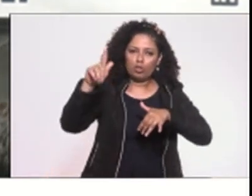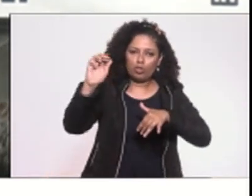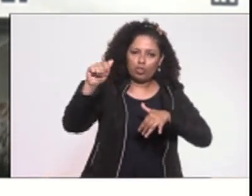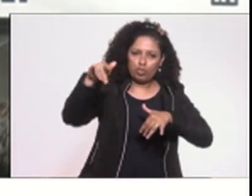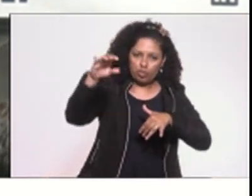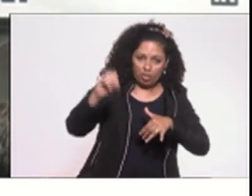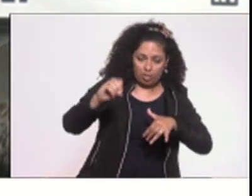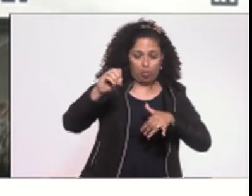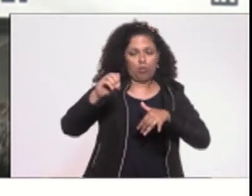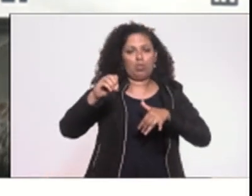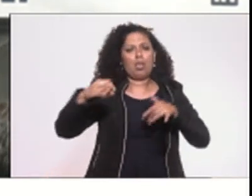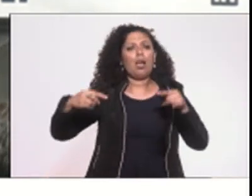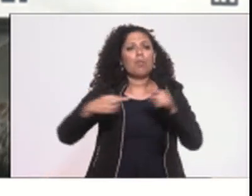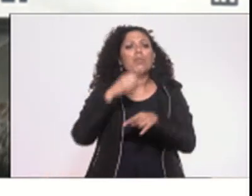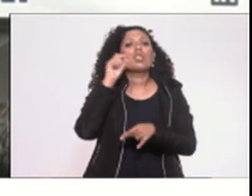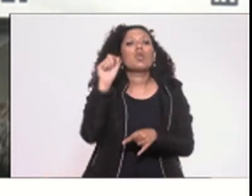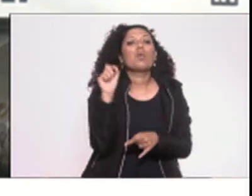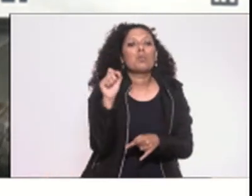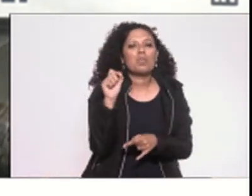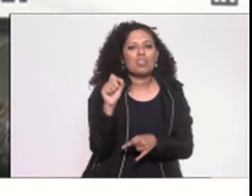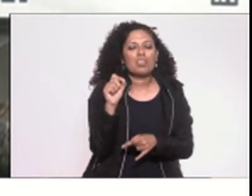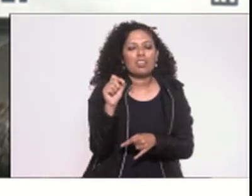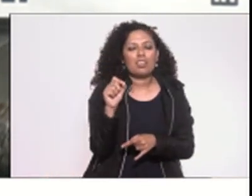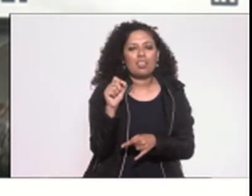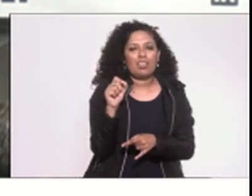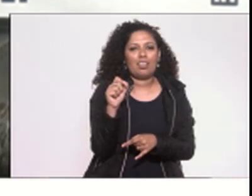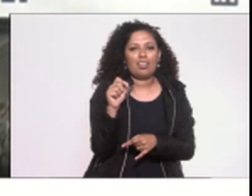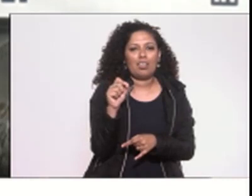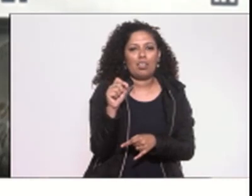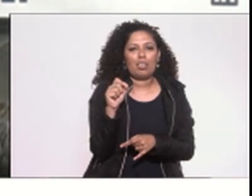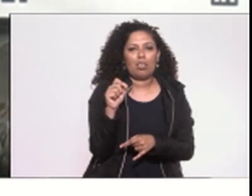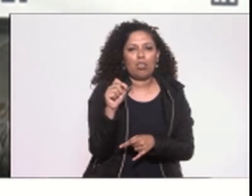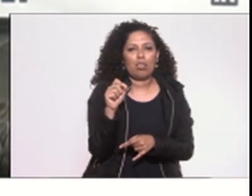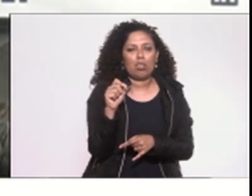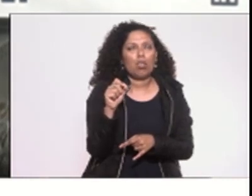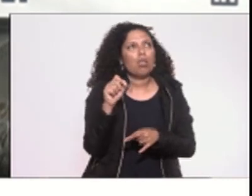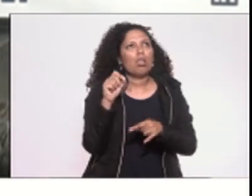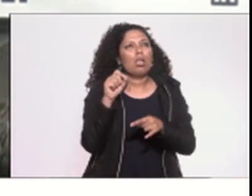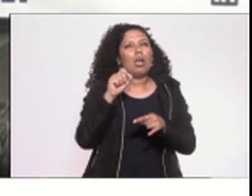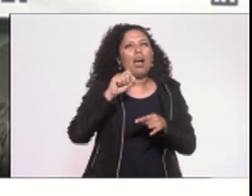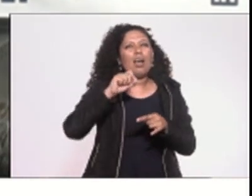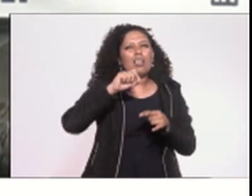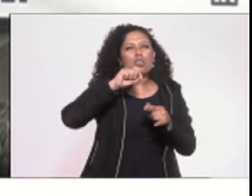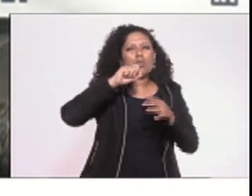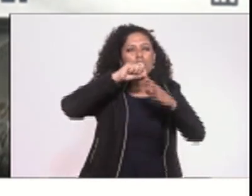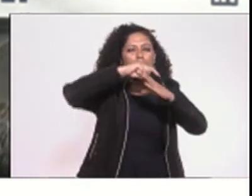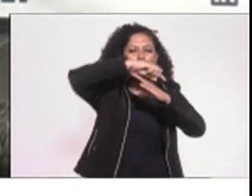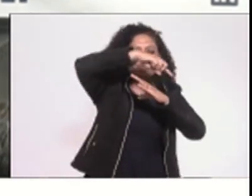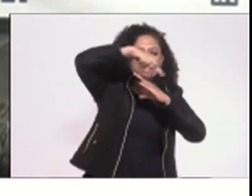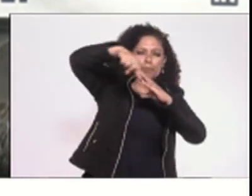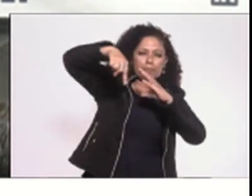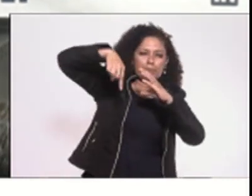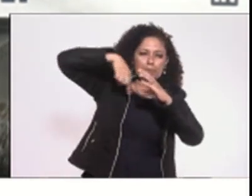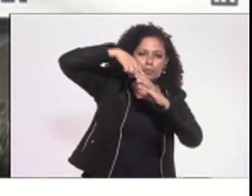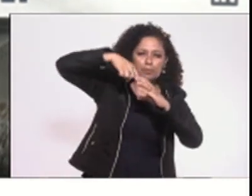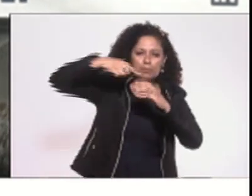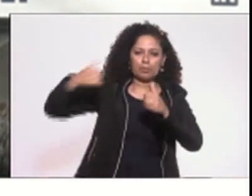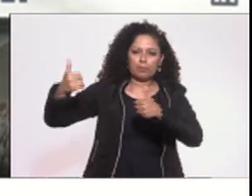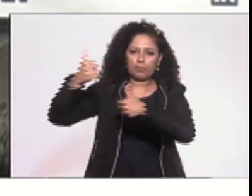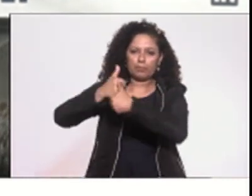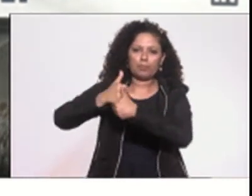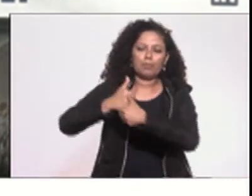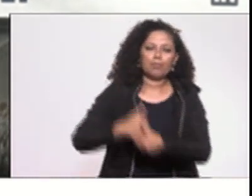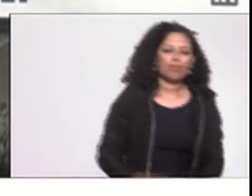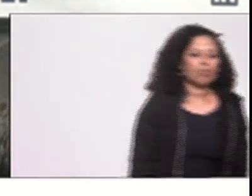grande reserva, né, de nitrogênio no planeta está na atmosfera. Então, a indústria capta esse nitrogênio,